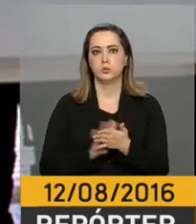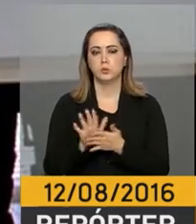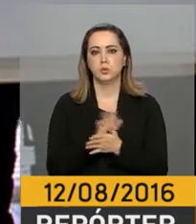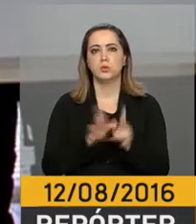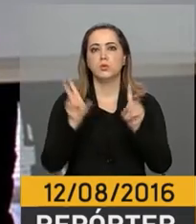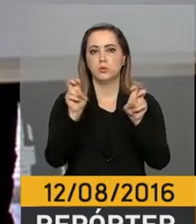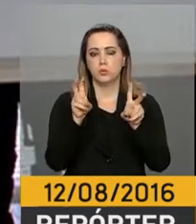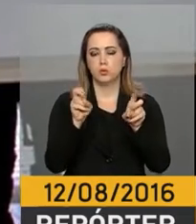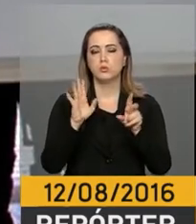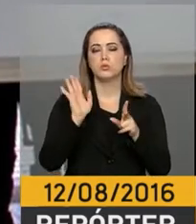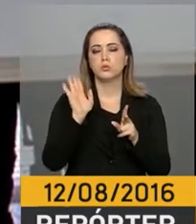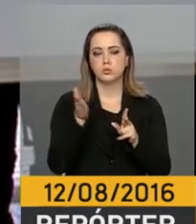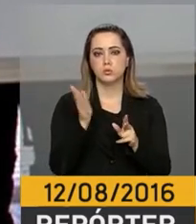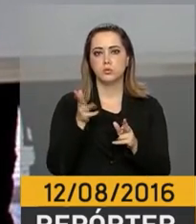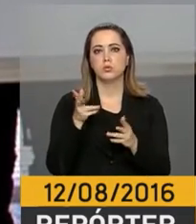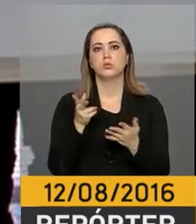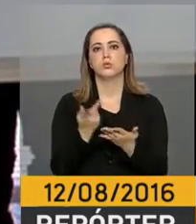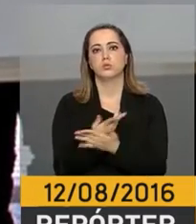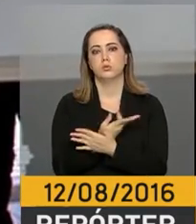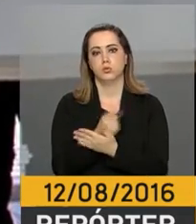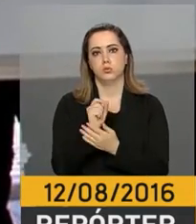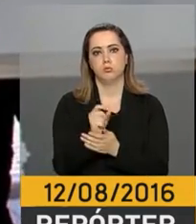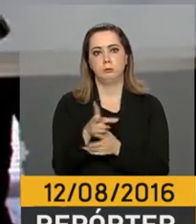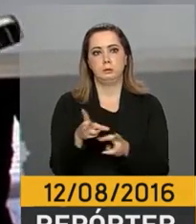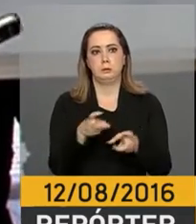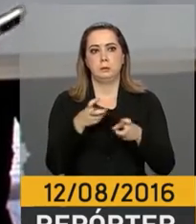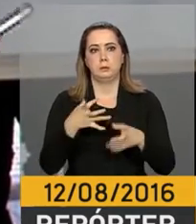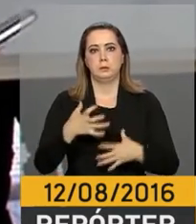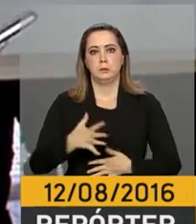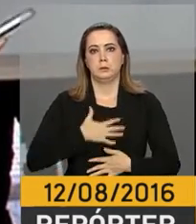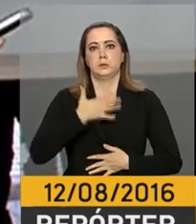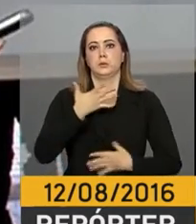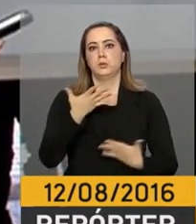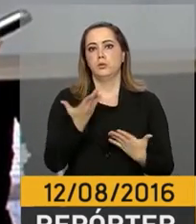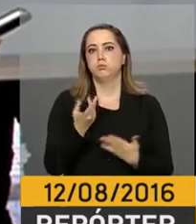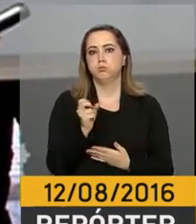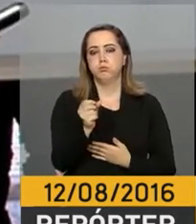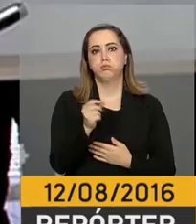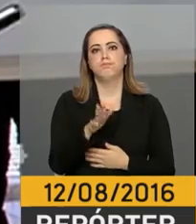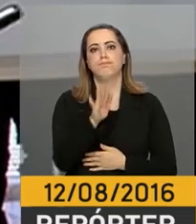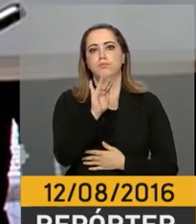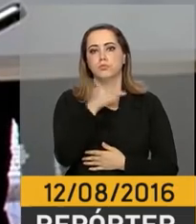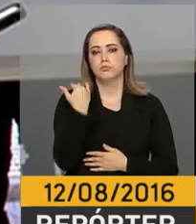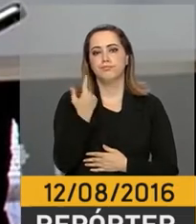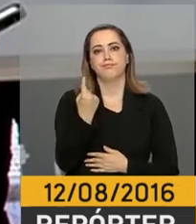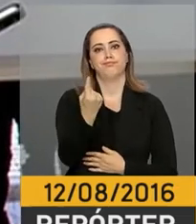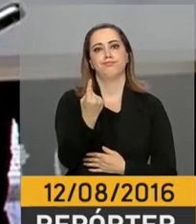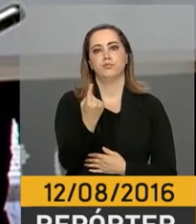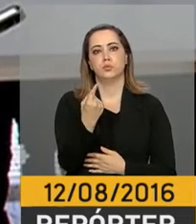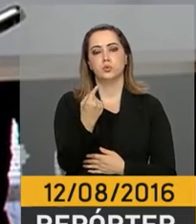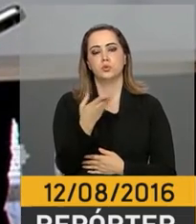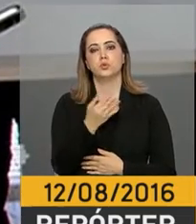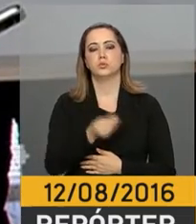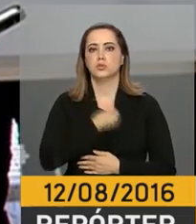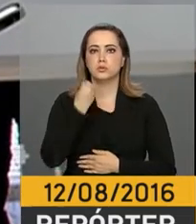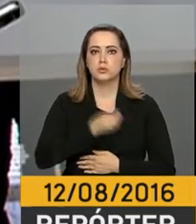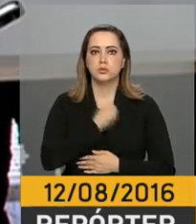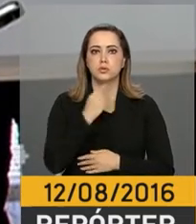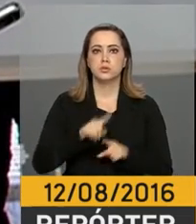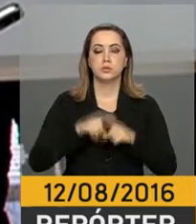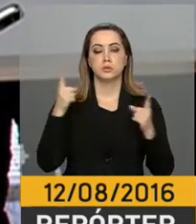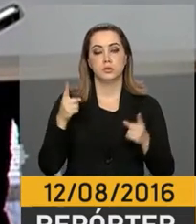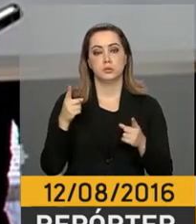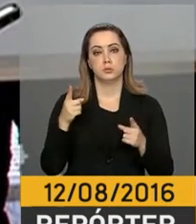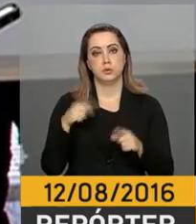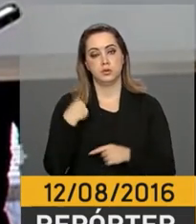assunto, obviamente, um assunto que chocou a todos, uma tragédia, infelizmente, a perda de uma vida. Mas foram abordadas sobre